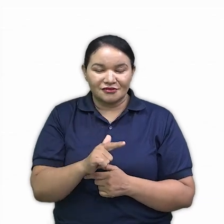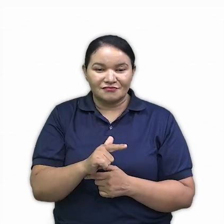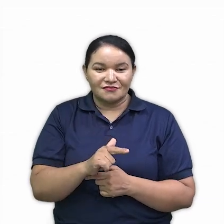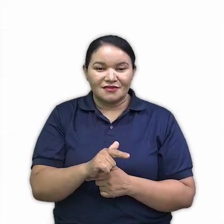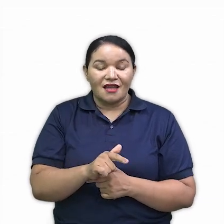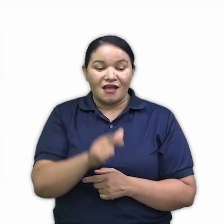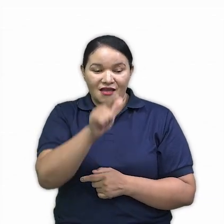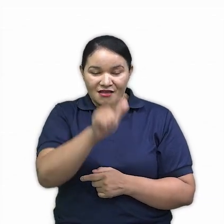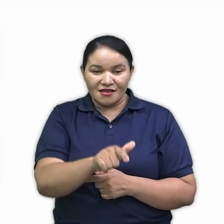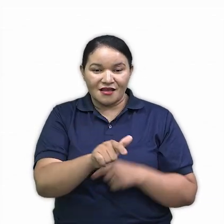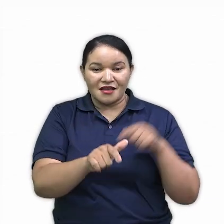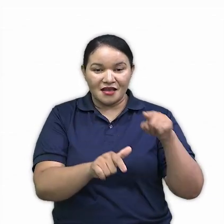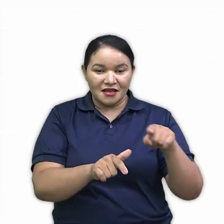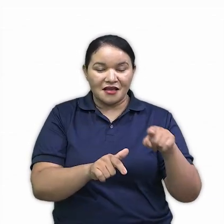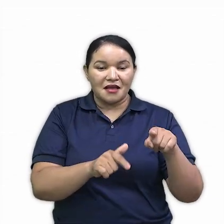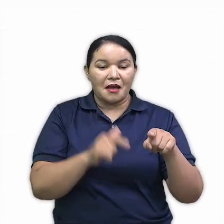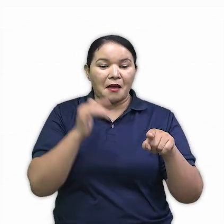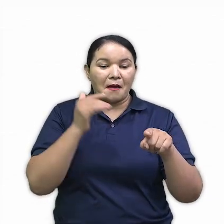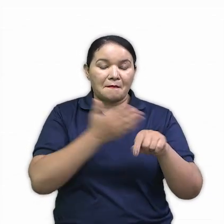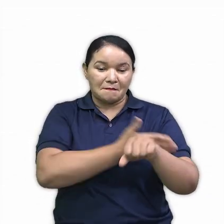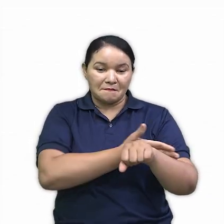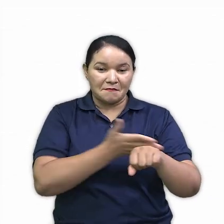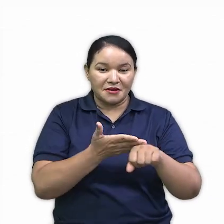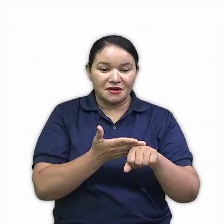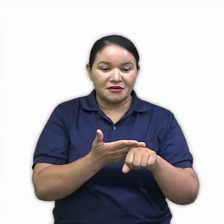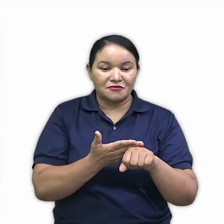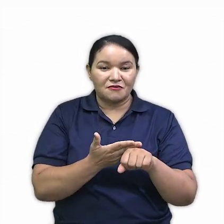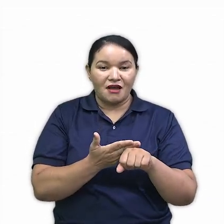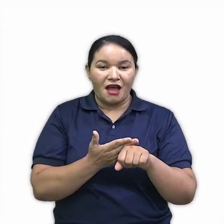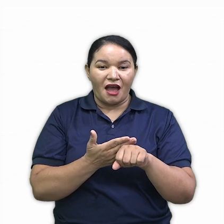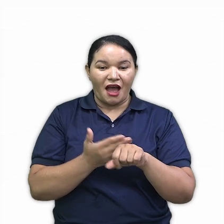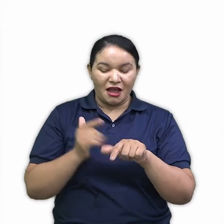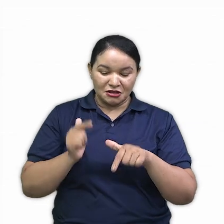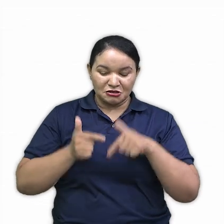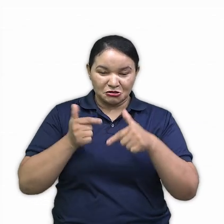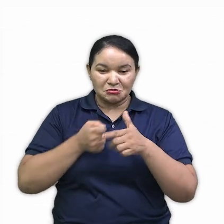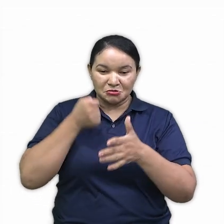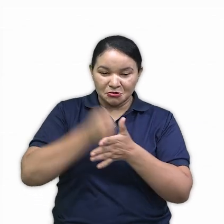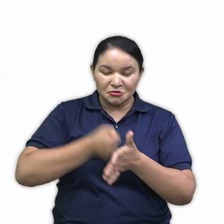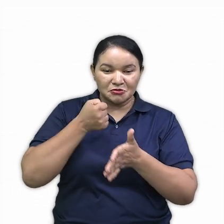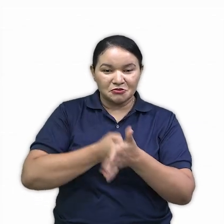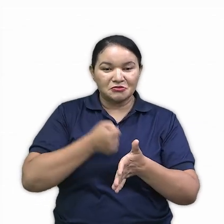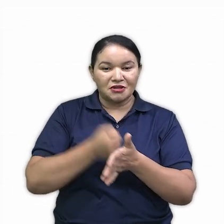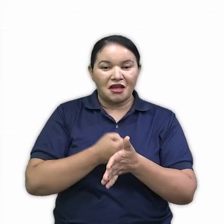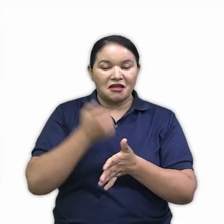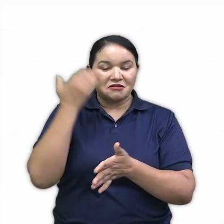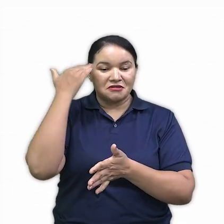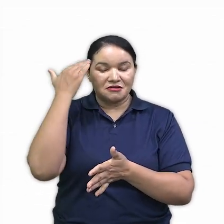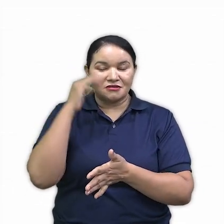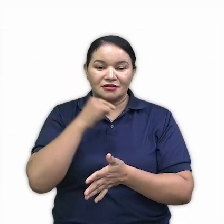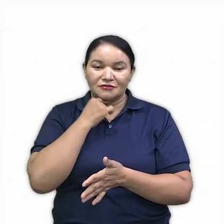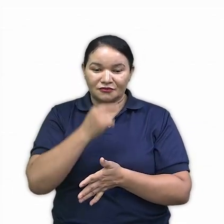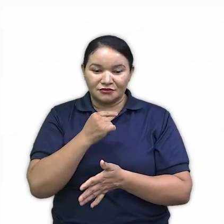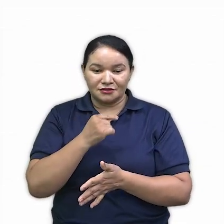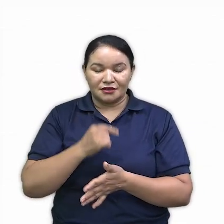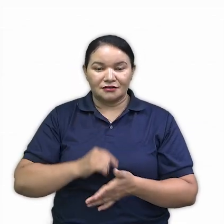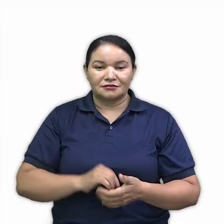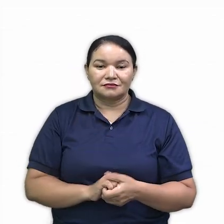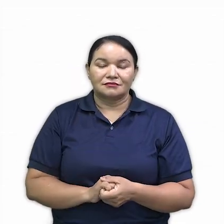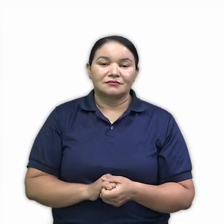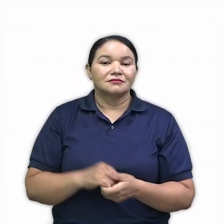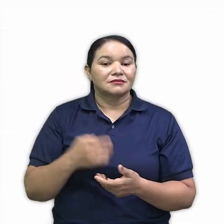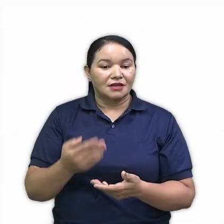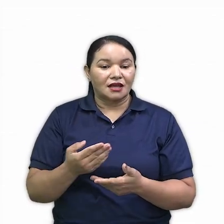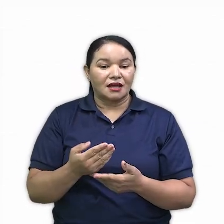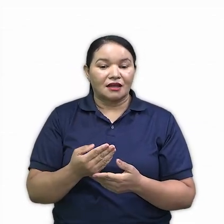ele é branco, não pode entender nossas lutas. Aqui, essa questão aqui foi colocada de